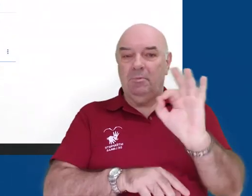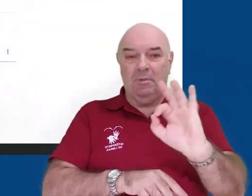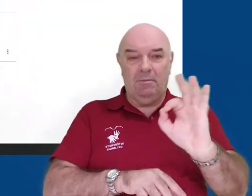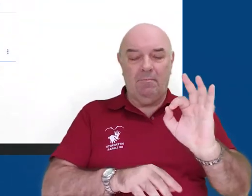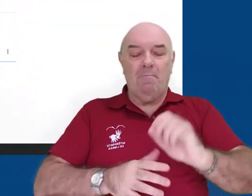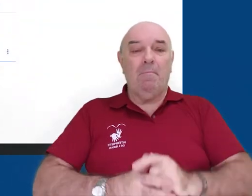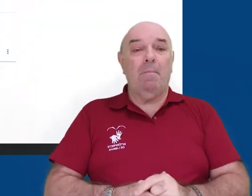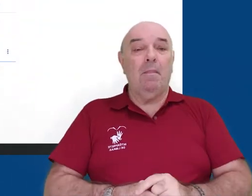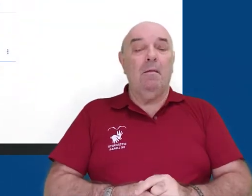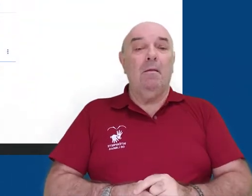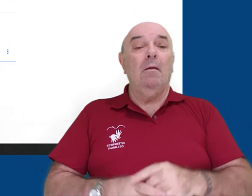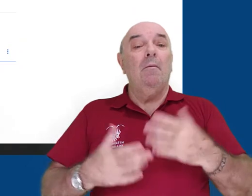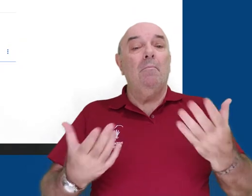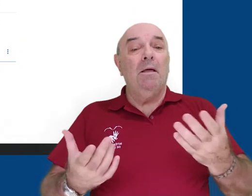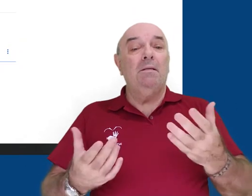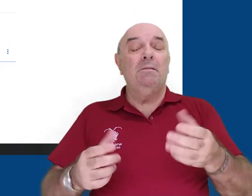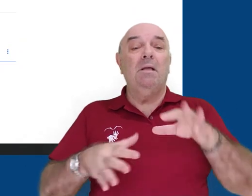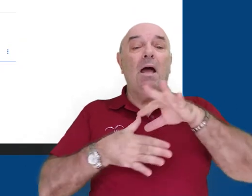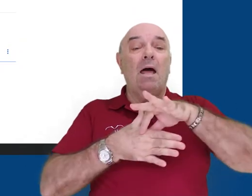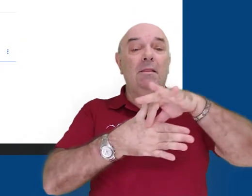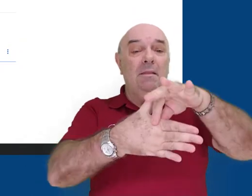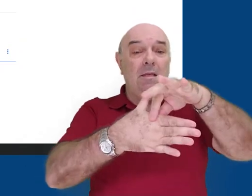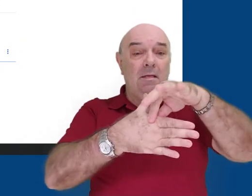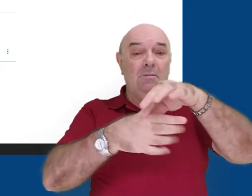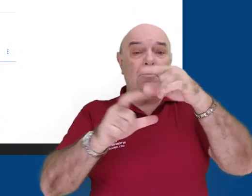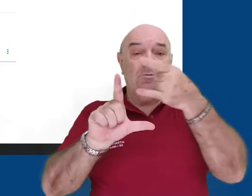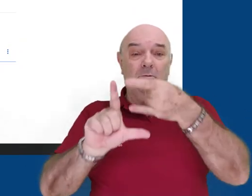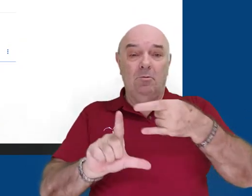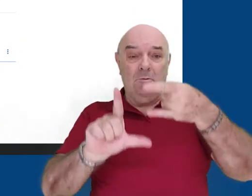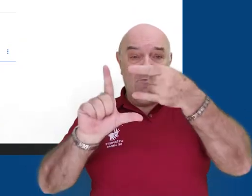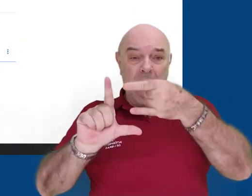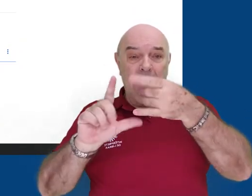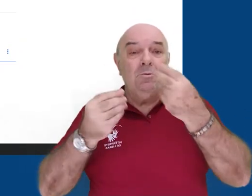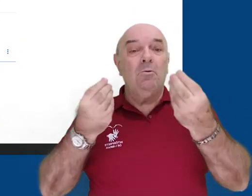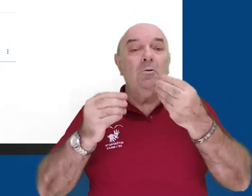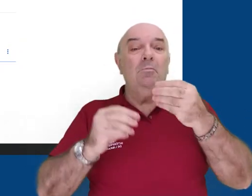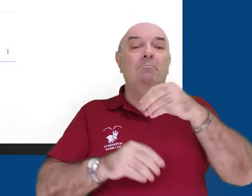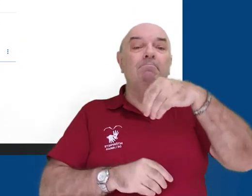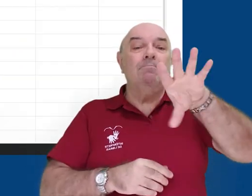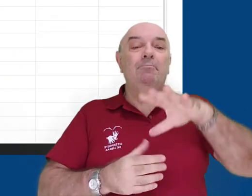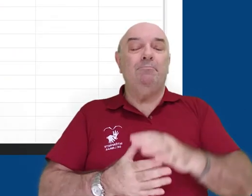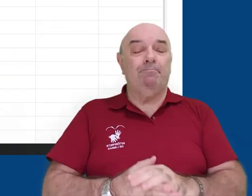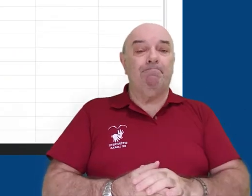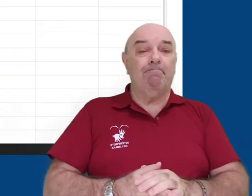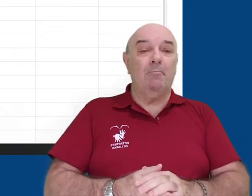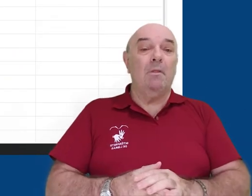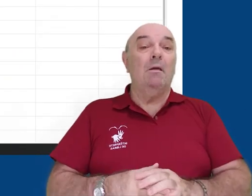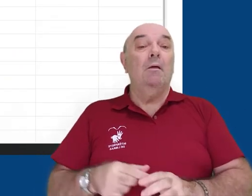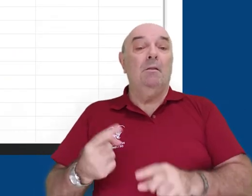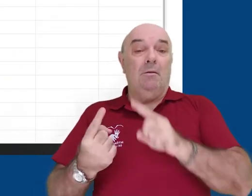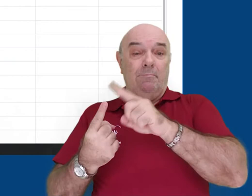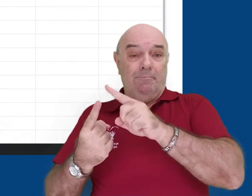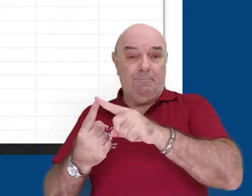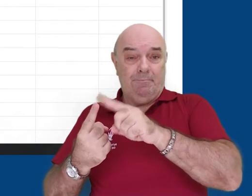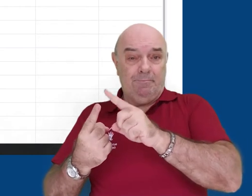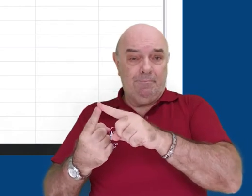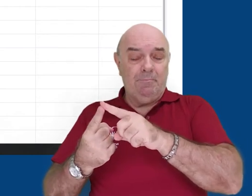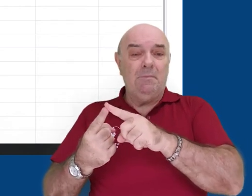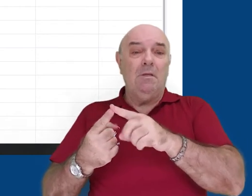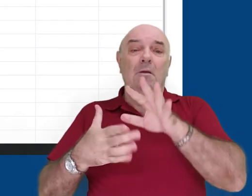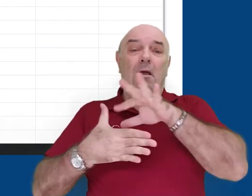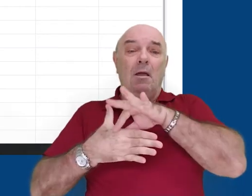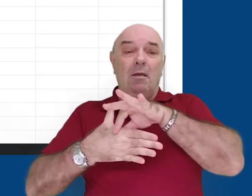enviar anexos para uma reunião no Google Meet, temos duas opções. Na primeira delas, vamos